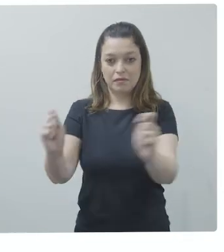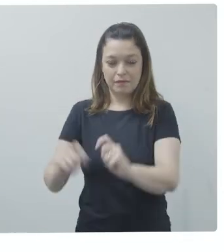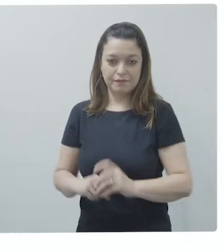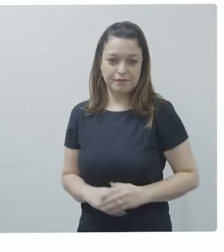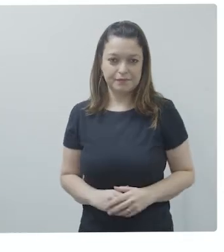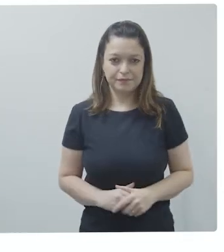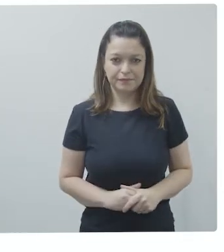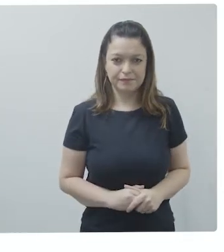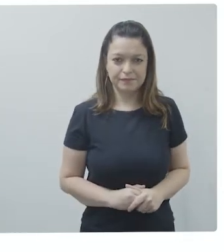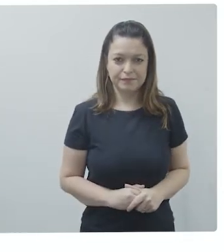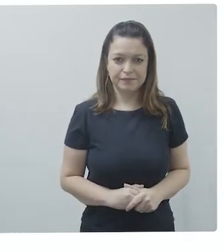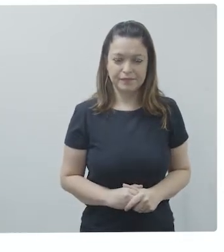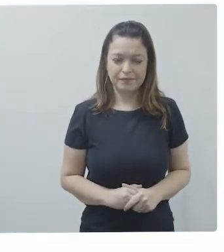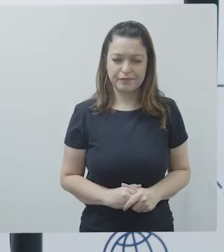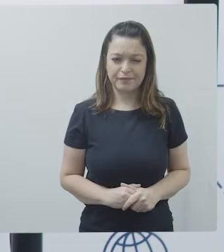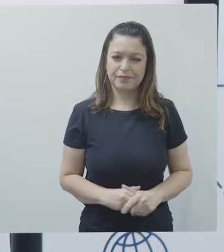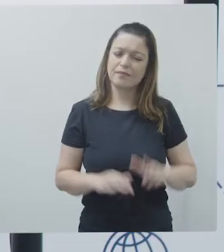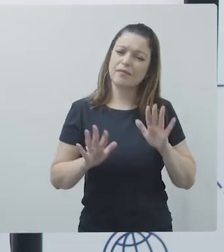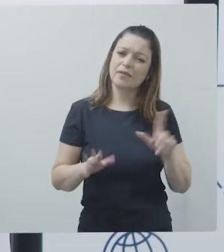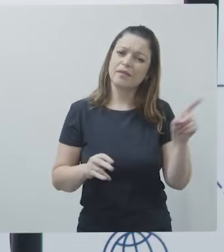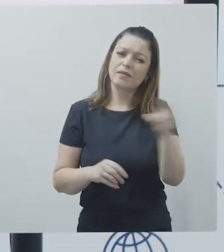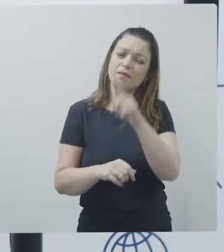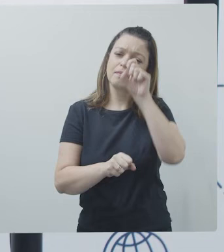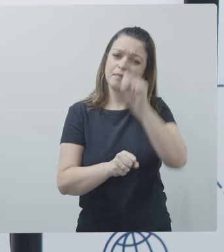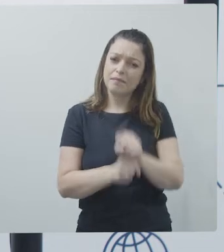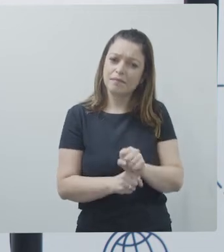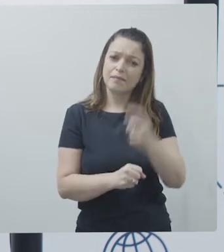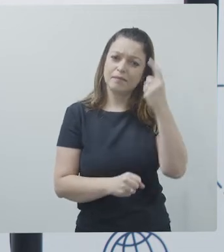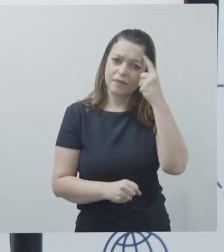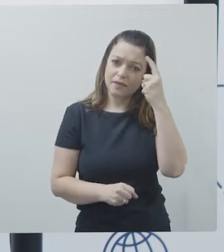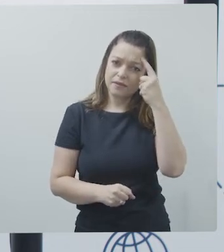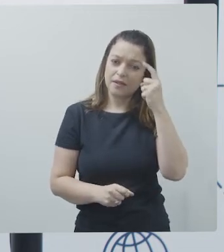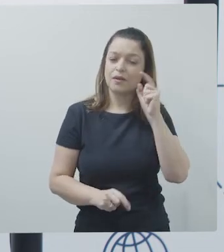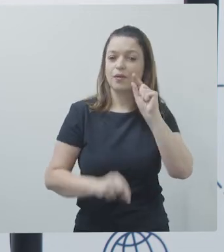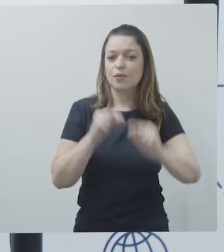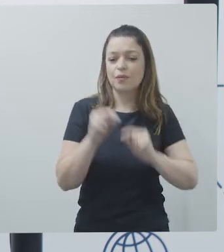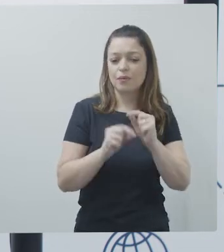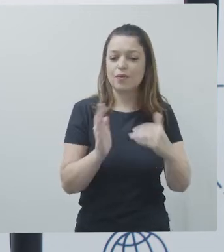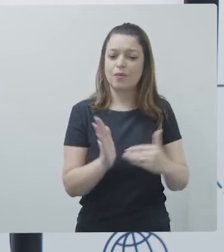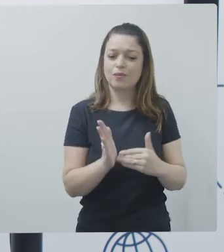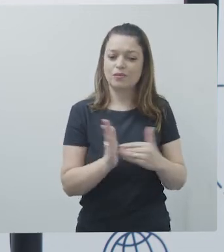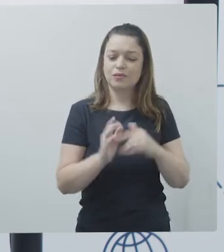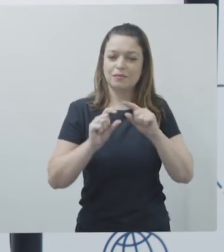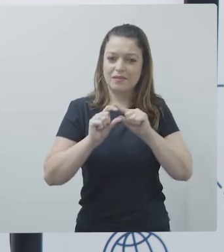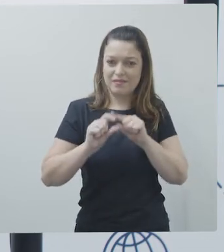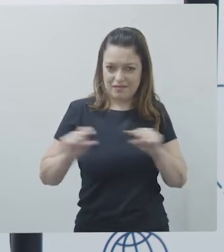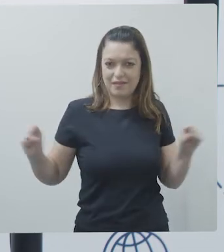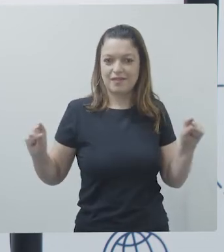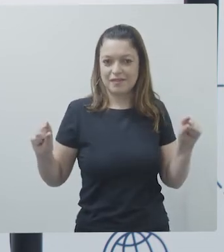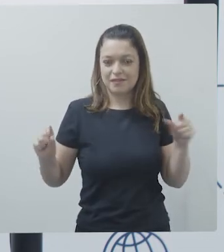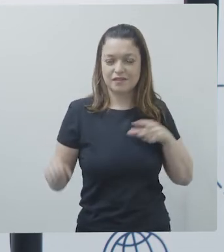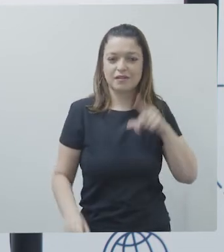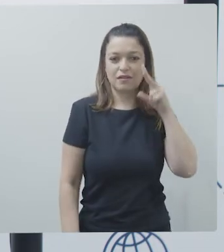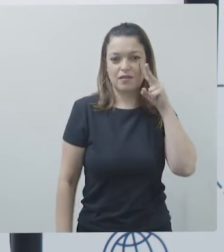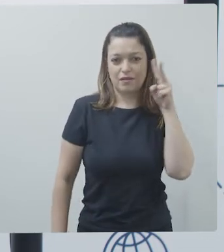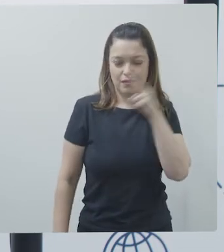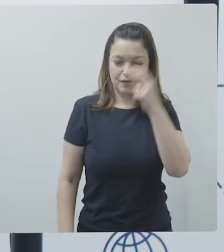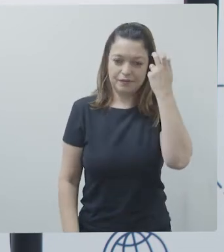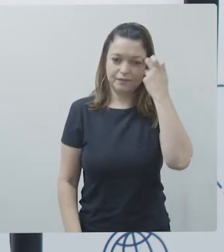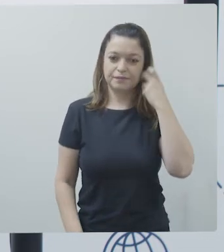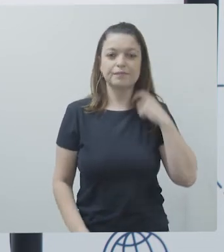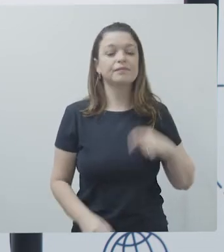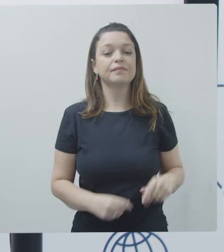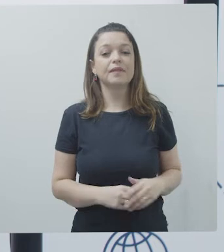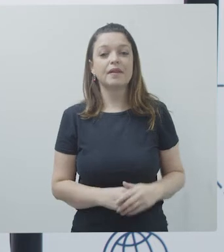Agora eu paro um pouquinho só para chamar a atenção de vocês para essa última parte. Olha só que bacana.